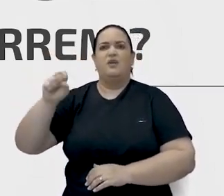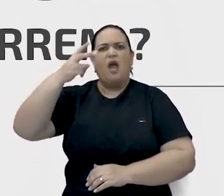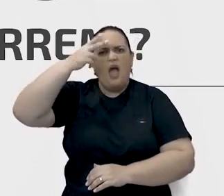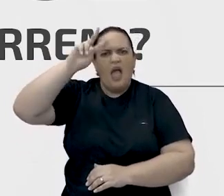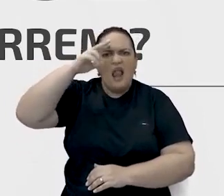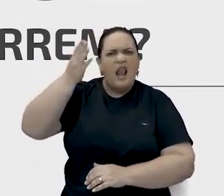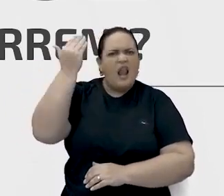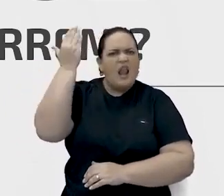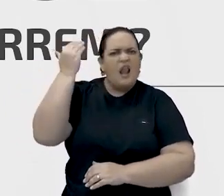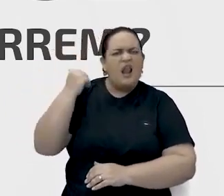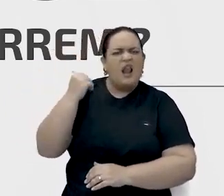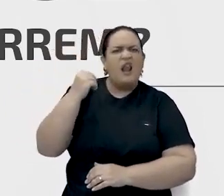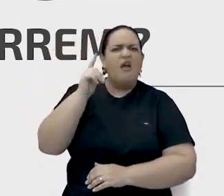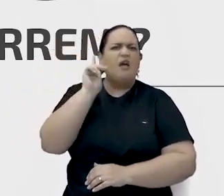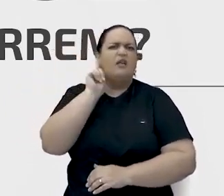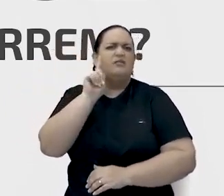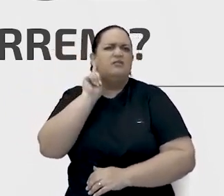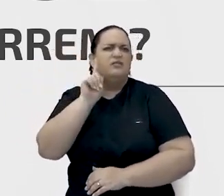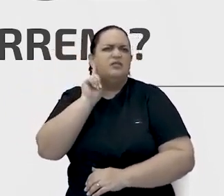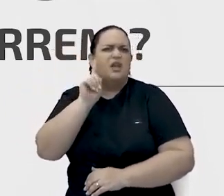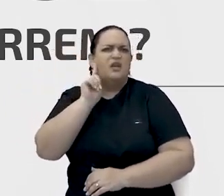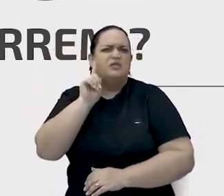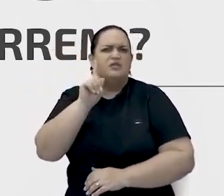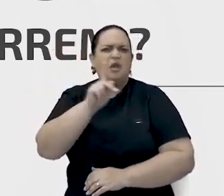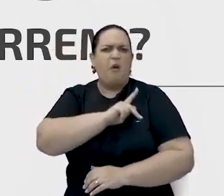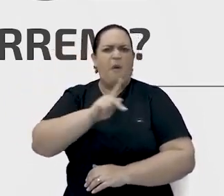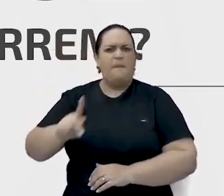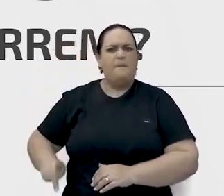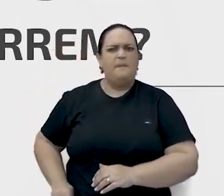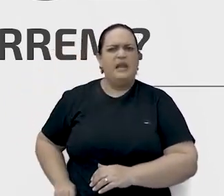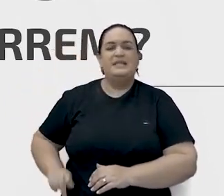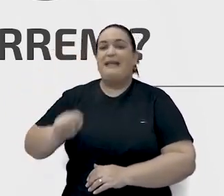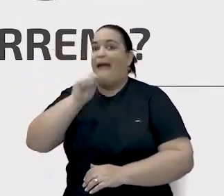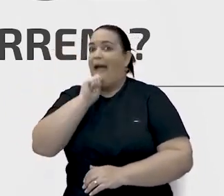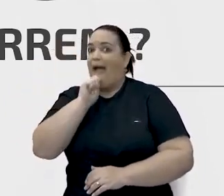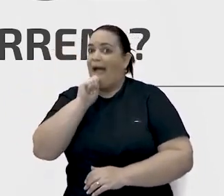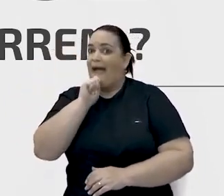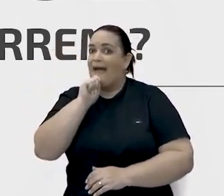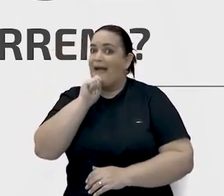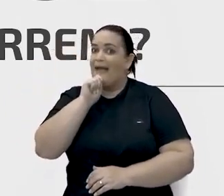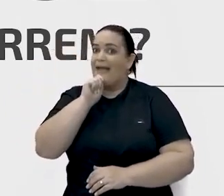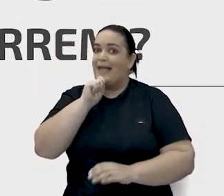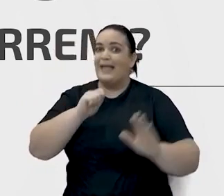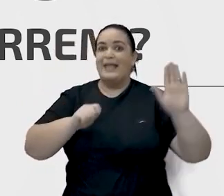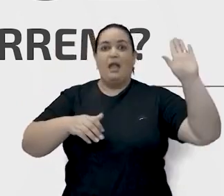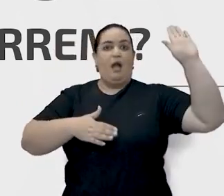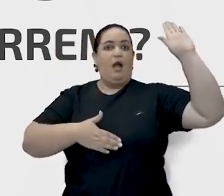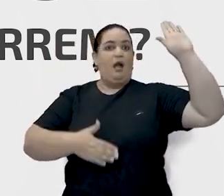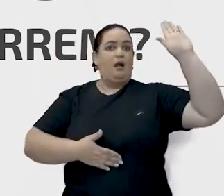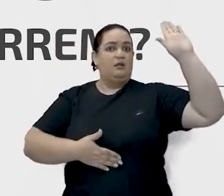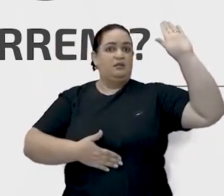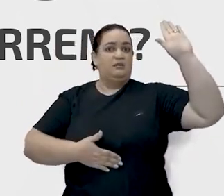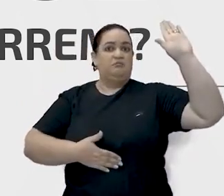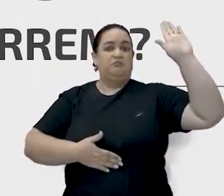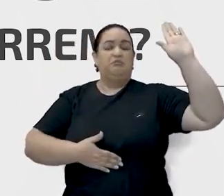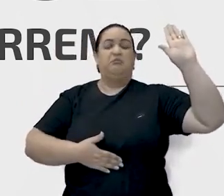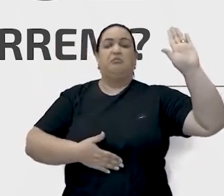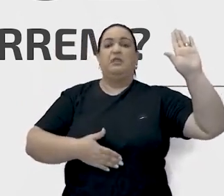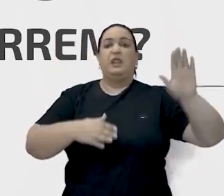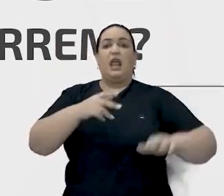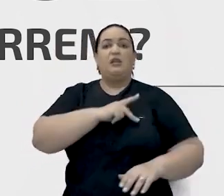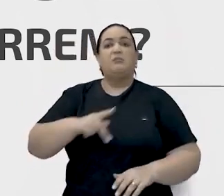nos Estados Unidos, durante o seu período inicial de candidatura e posteriormente de eleição.